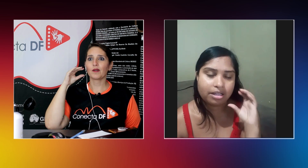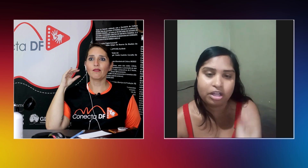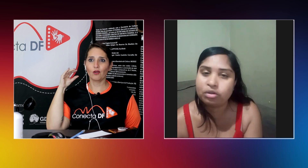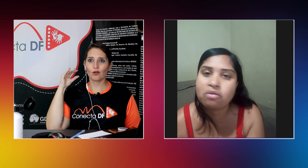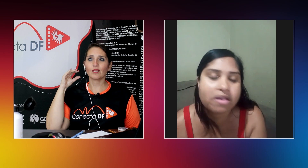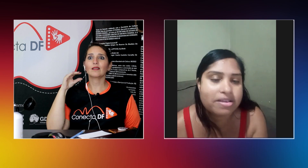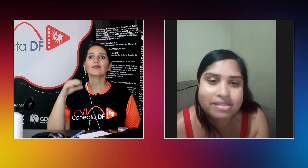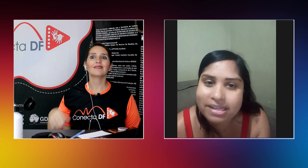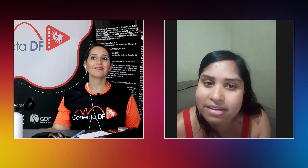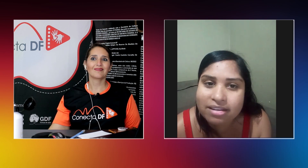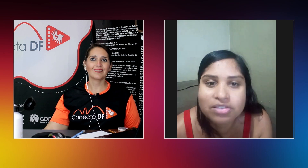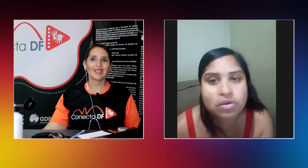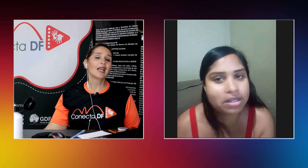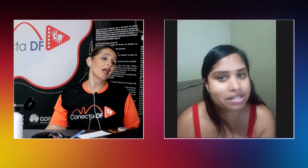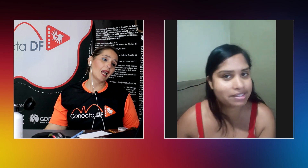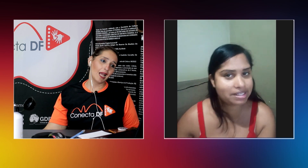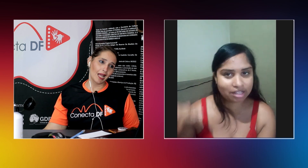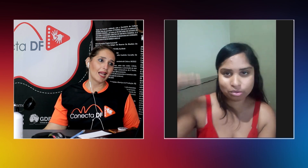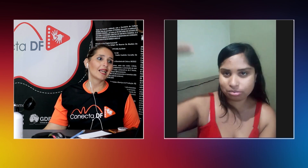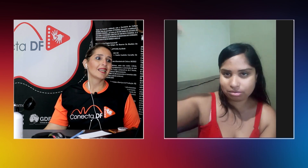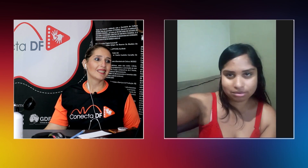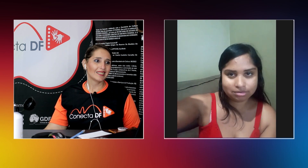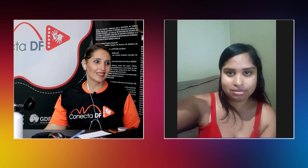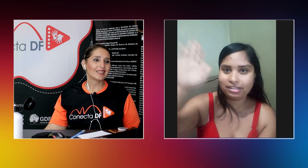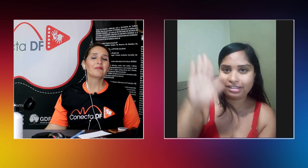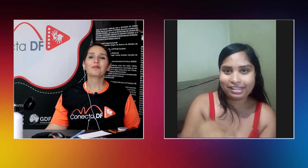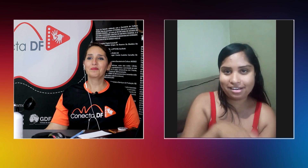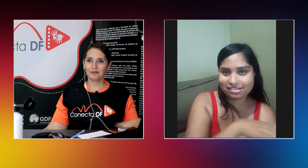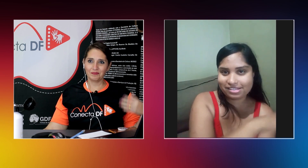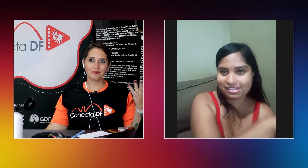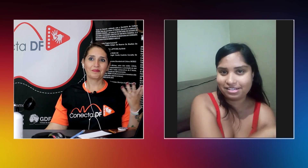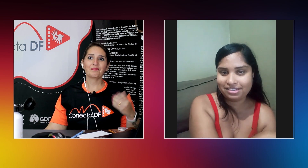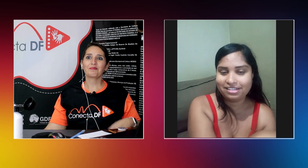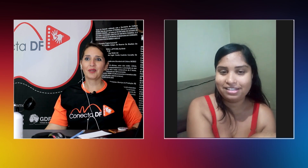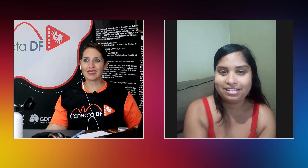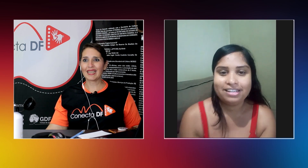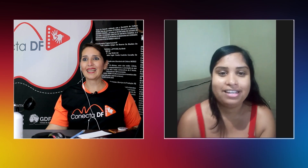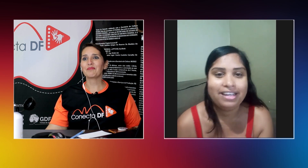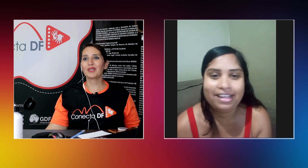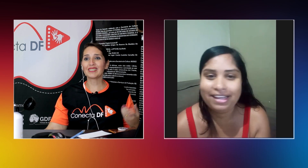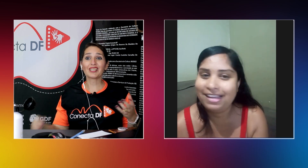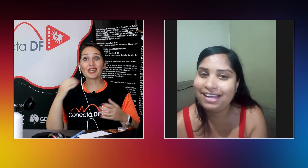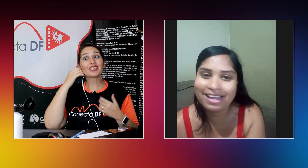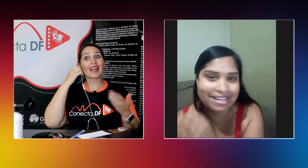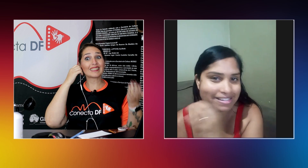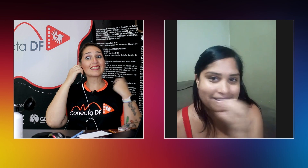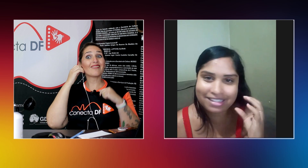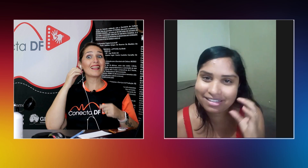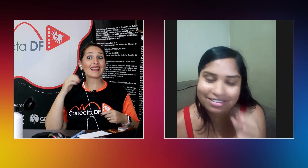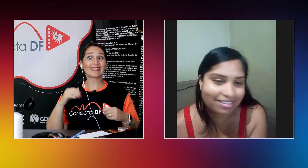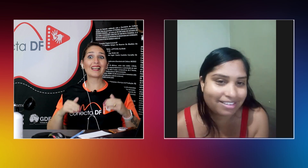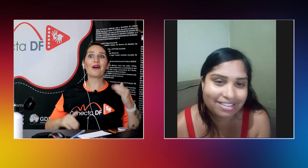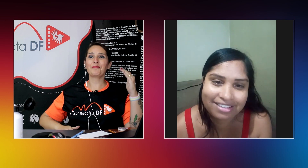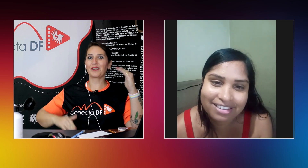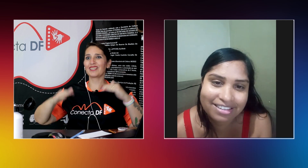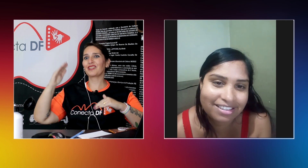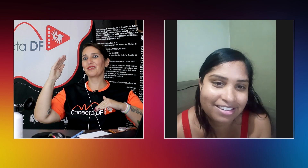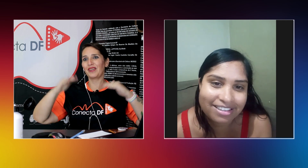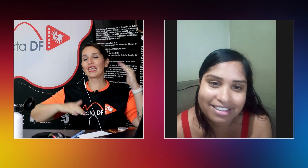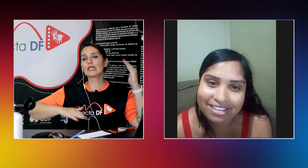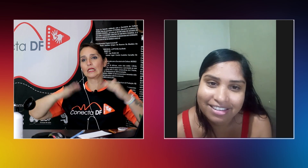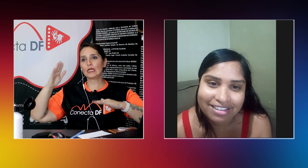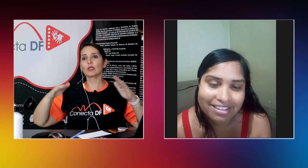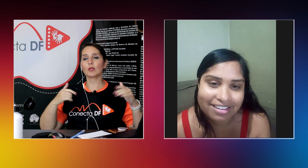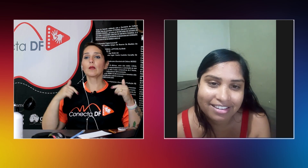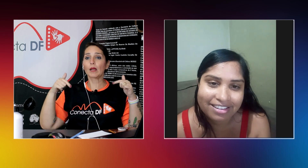Eu não conhecia. Conhecia adulto, criança. Pois é, por isso que a gente traz essa variação, porque a gente